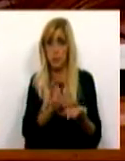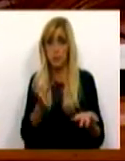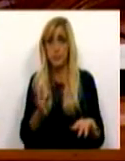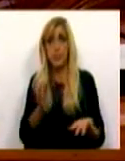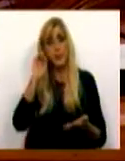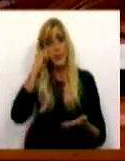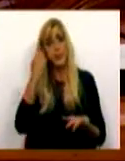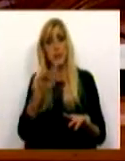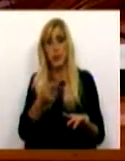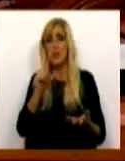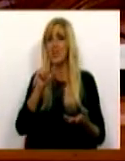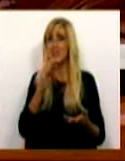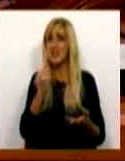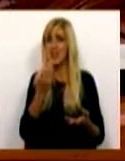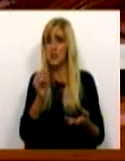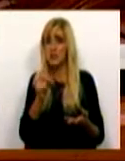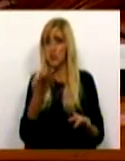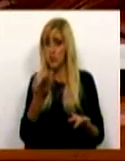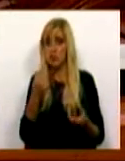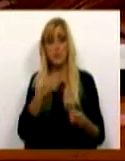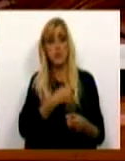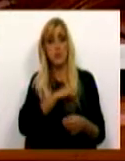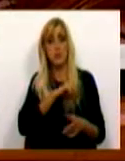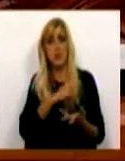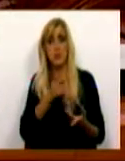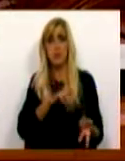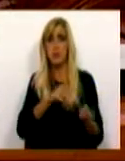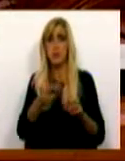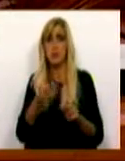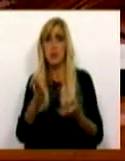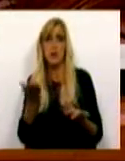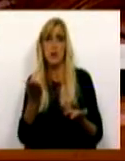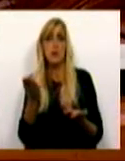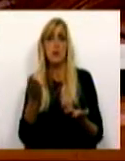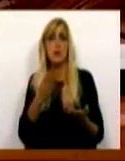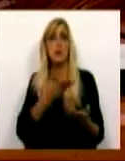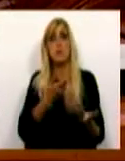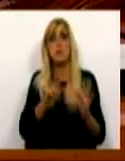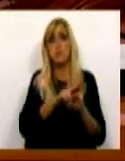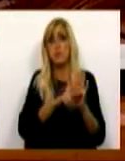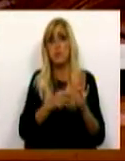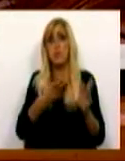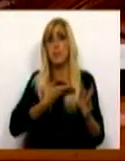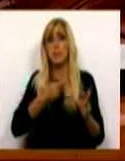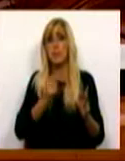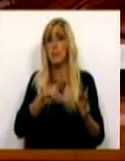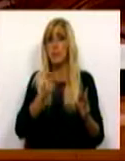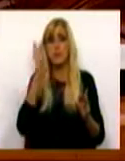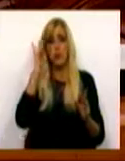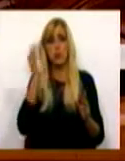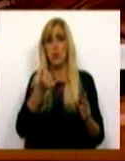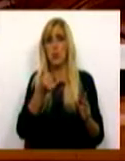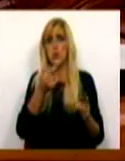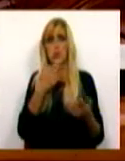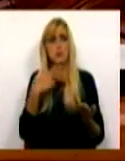à revisão do modelo e arquitetura de regulação e supervisão, à transposição de diretivas, nomeadamente da chamada de NIF 2, os portugueses